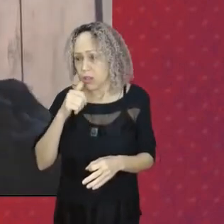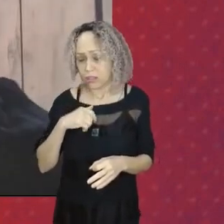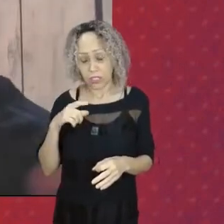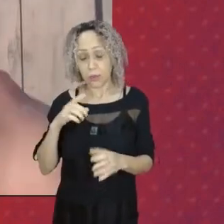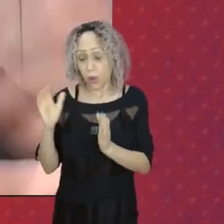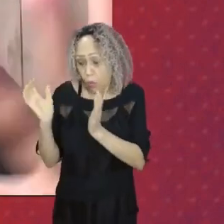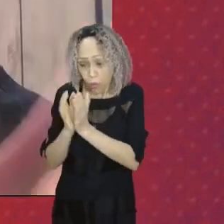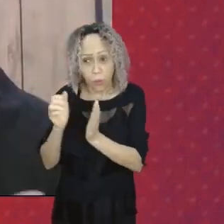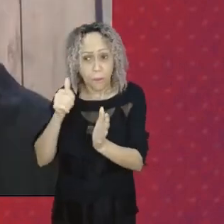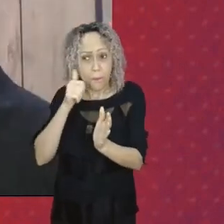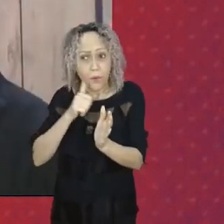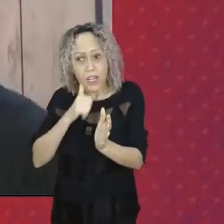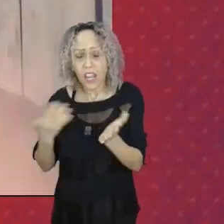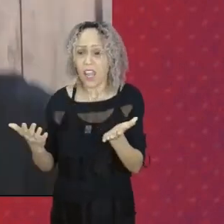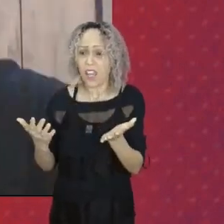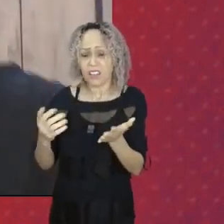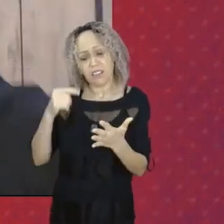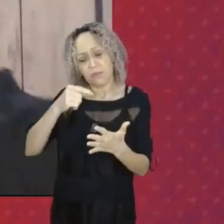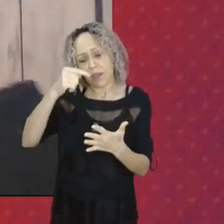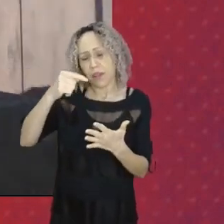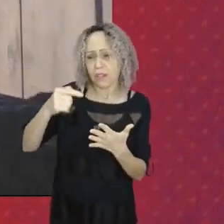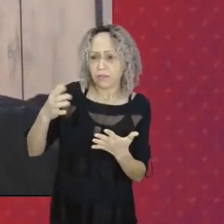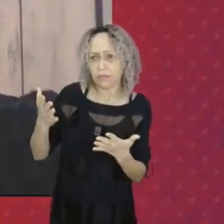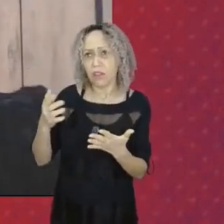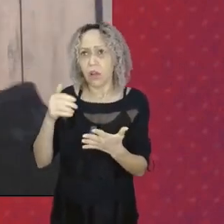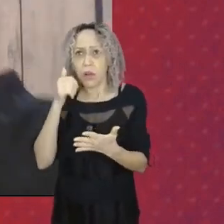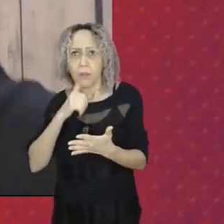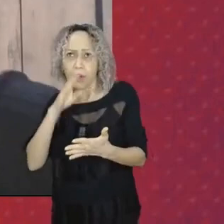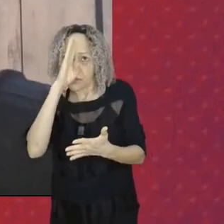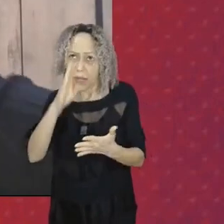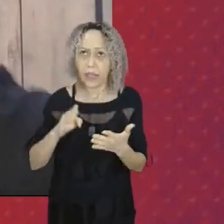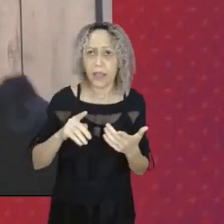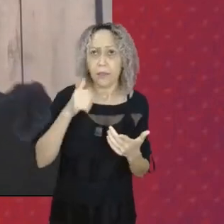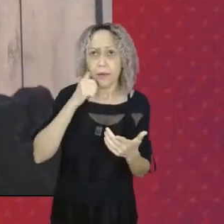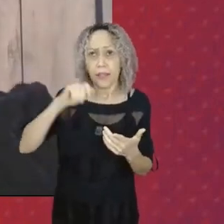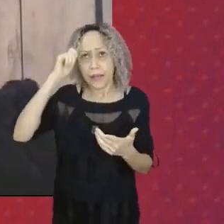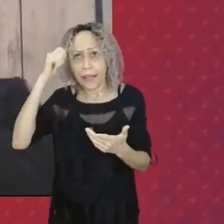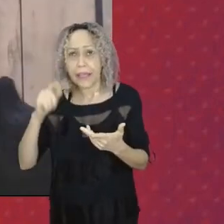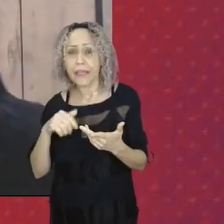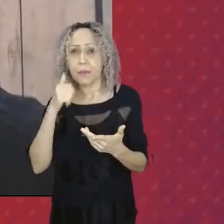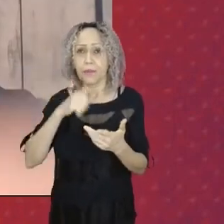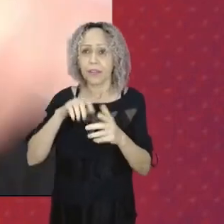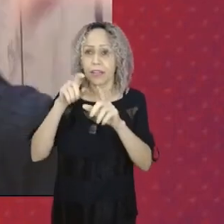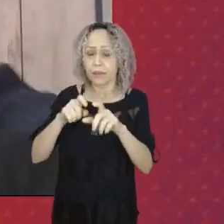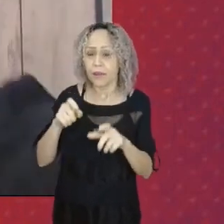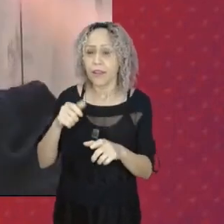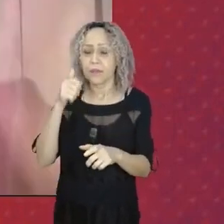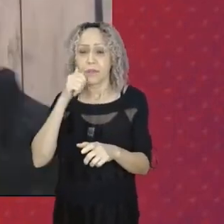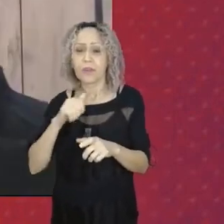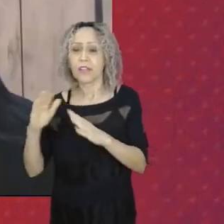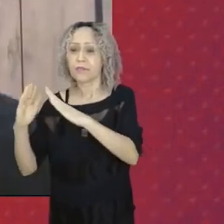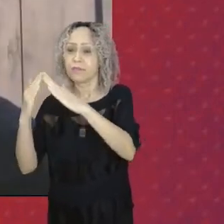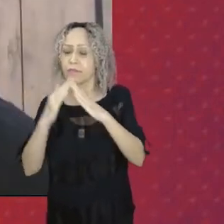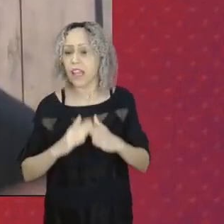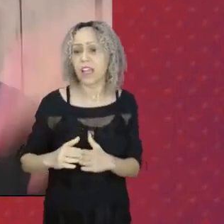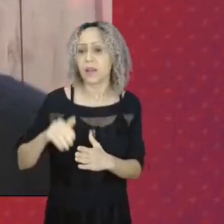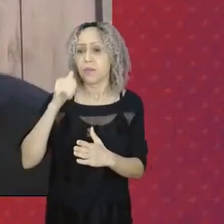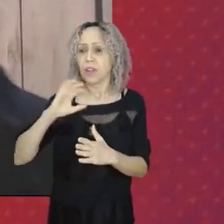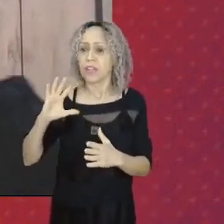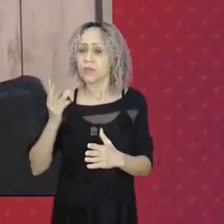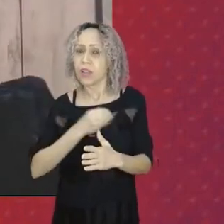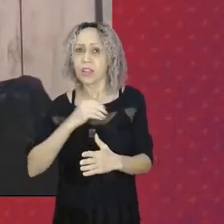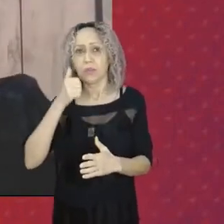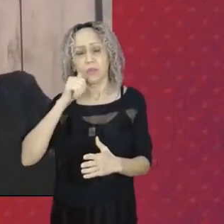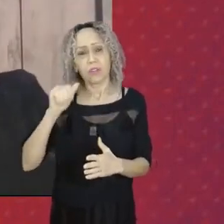a mesma? Temos nossas especificidades, mulheres cisgêneras, mulheres pretas, mulheres do campo, mulheres periféricas, mulheres trans, mulheres gordas,